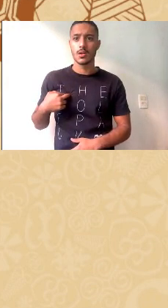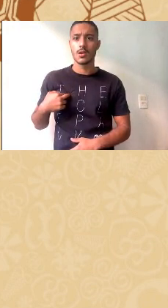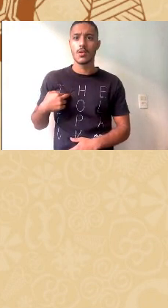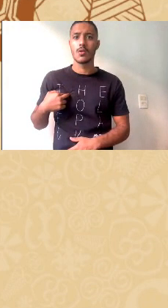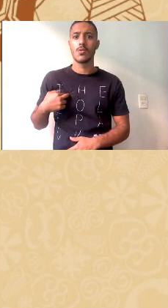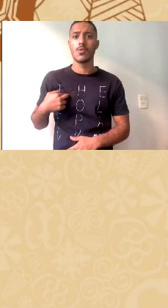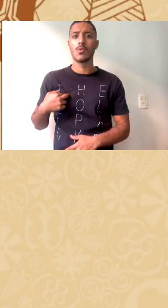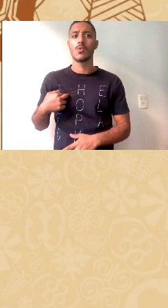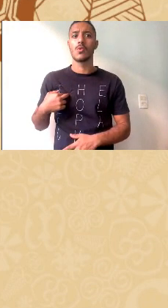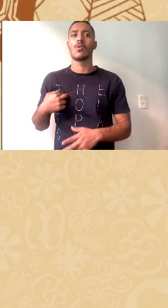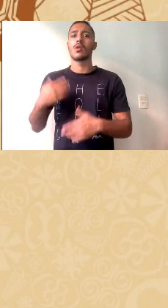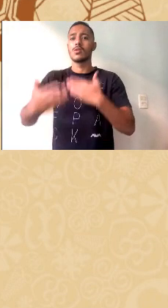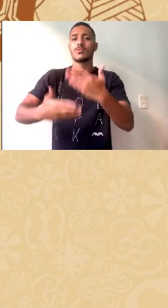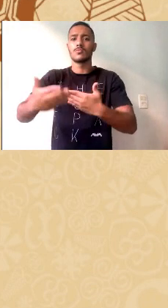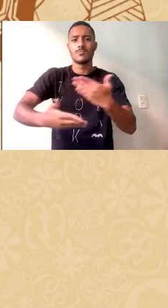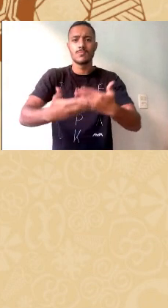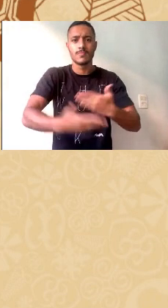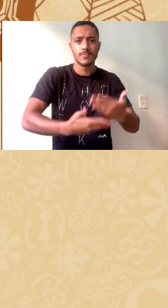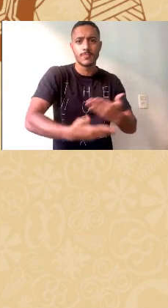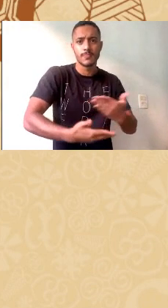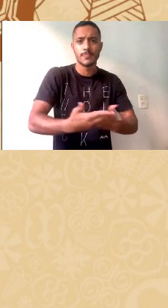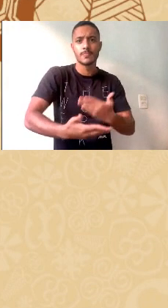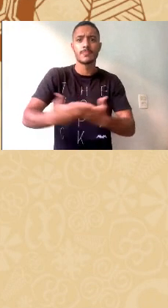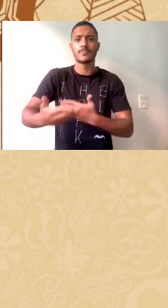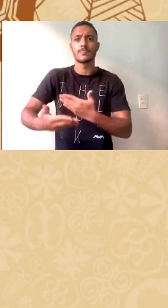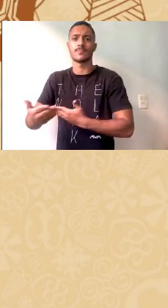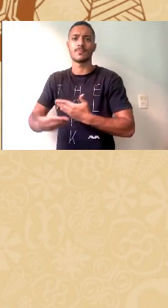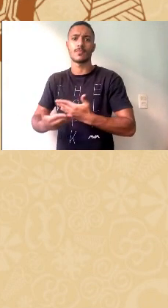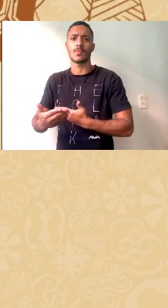nesses espaços, e alguns desses grupos também